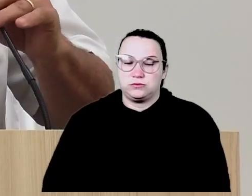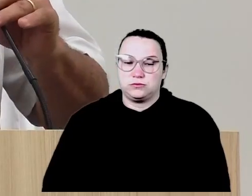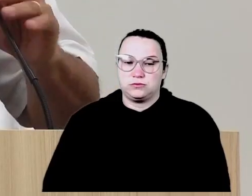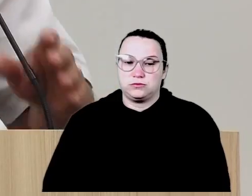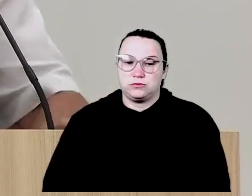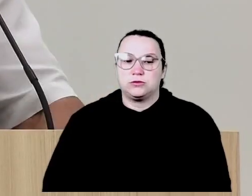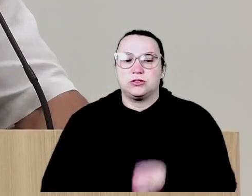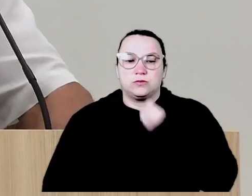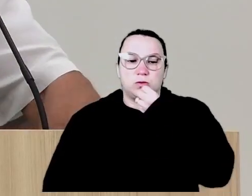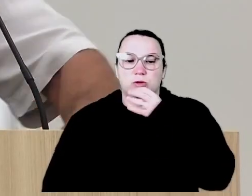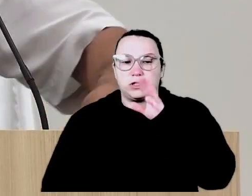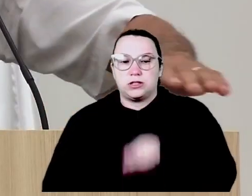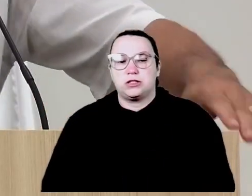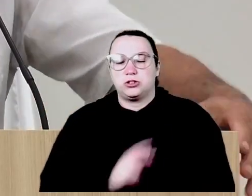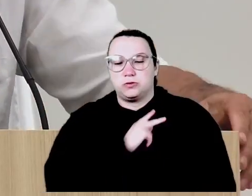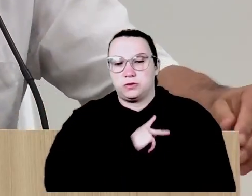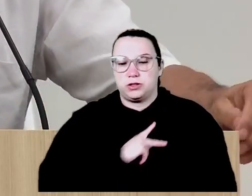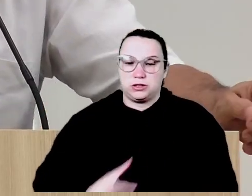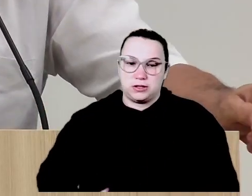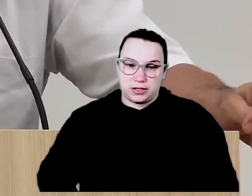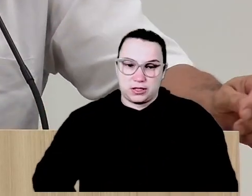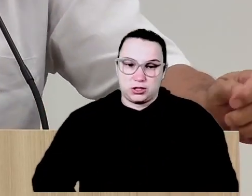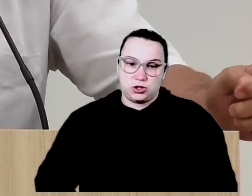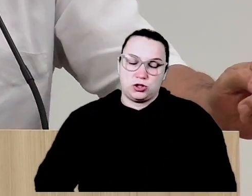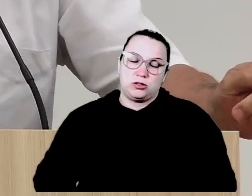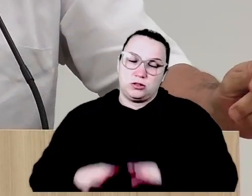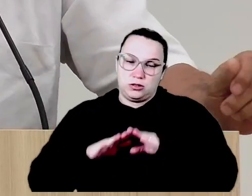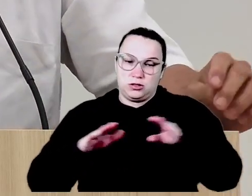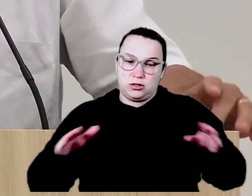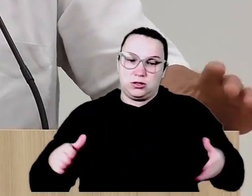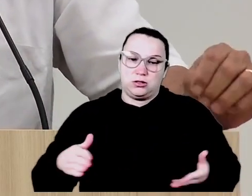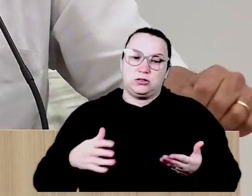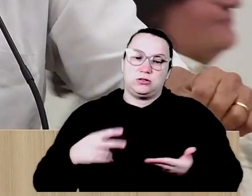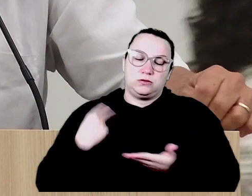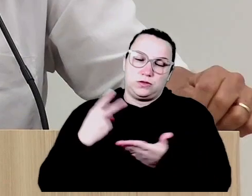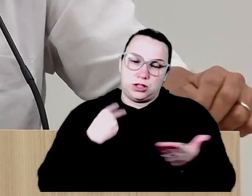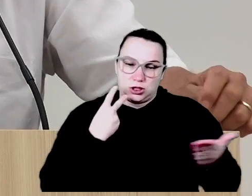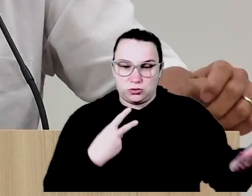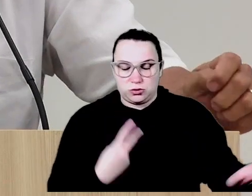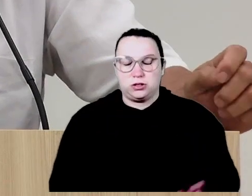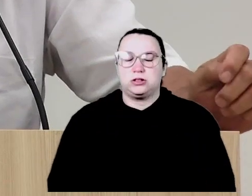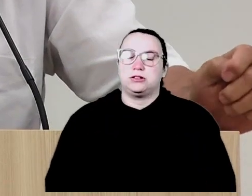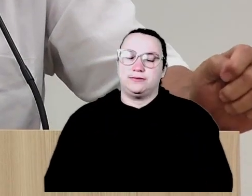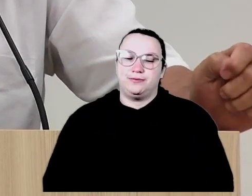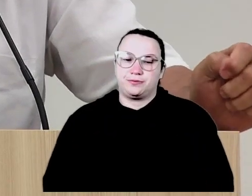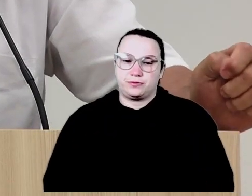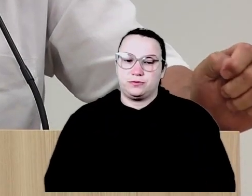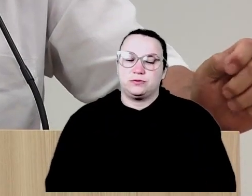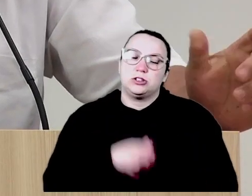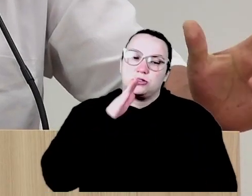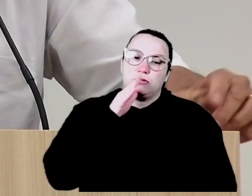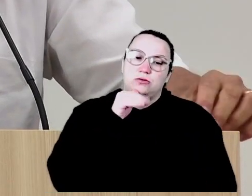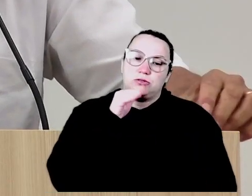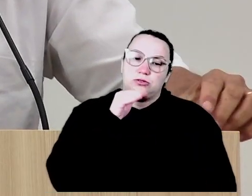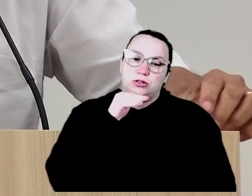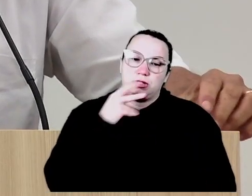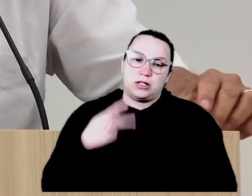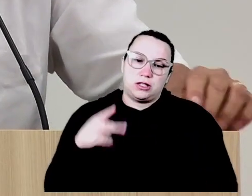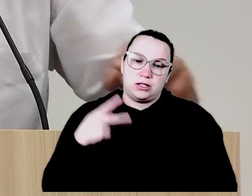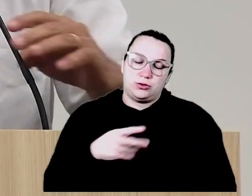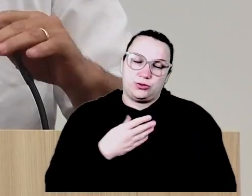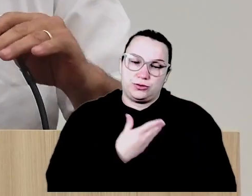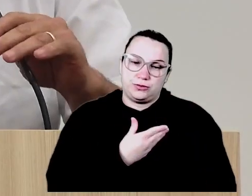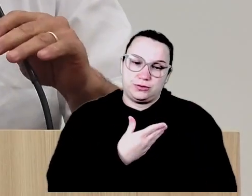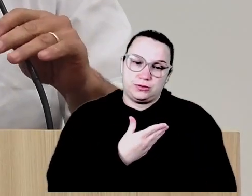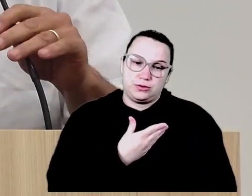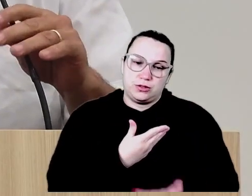Boa tarde Presidente demais membros da mesa diretiva colegas vereadores servidores desta casa de leis